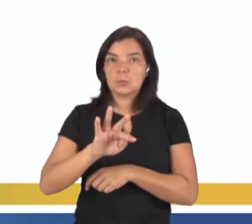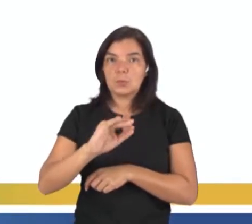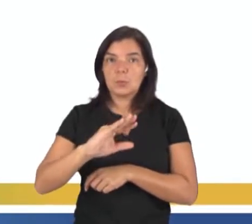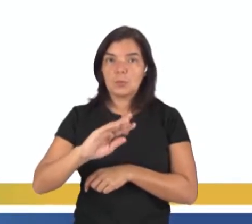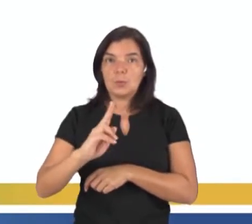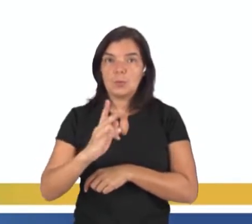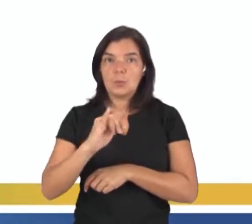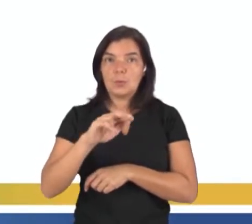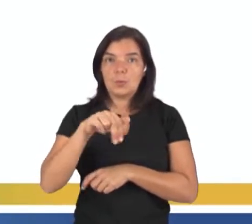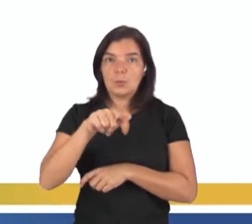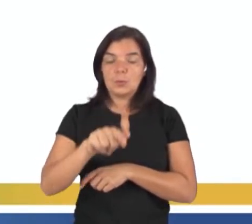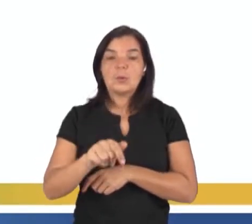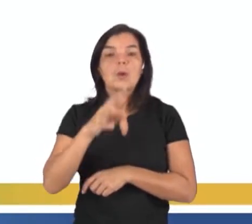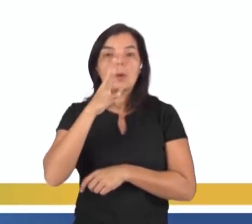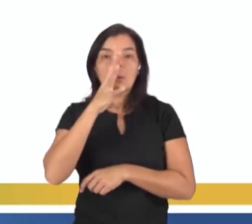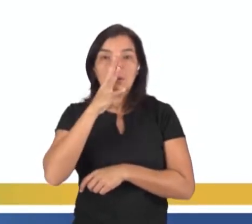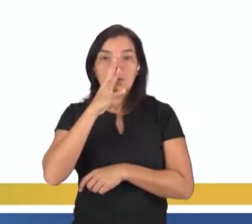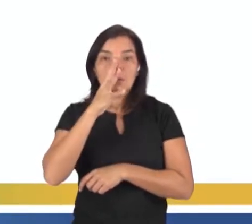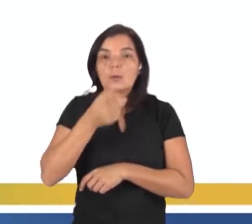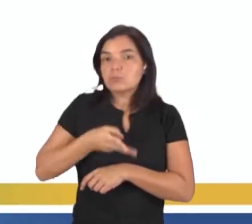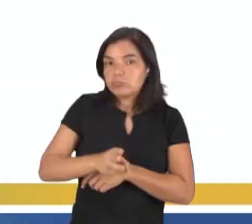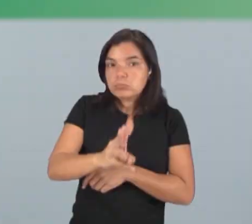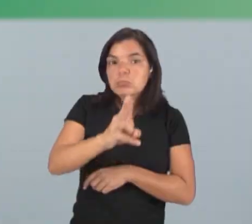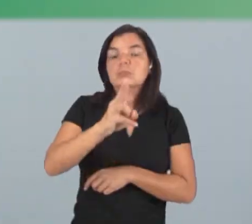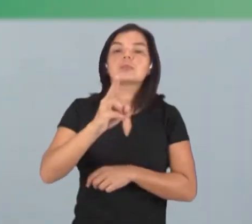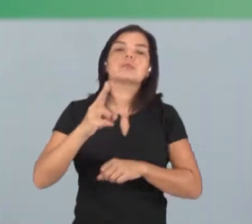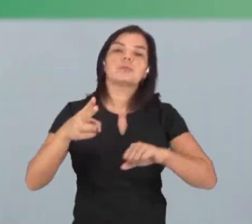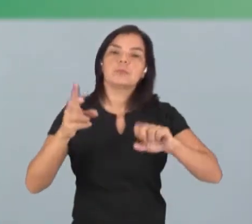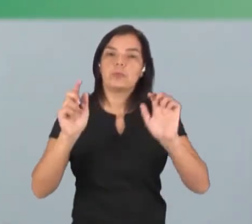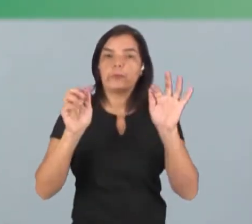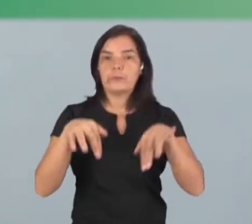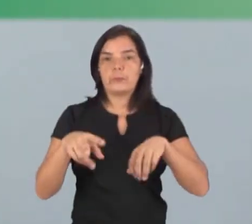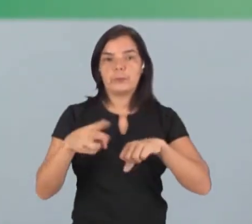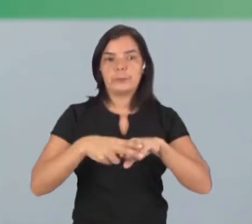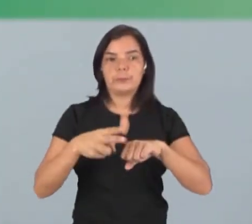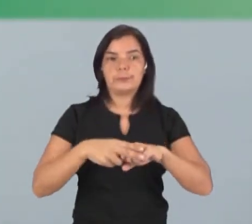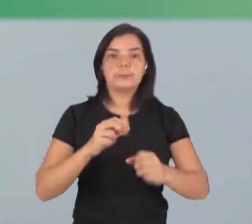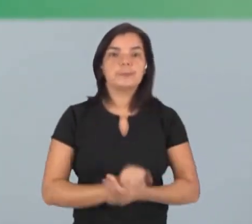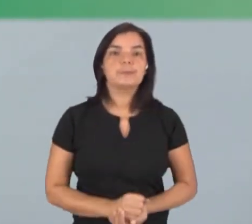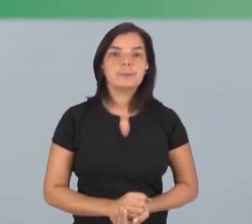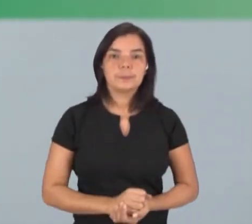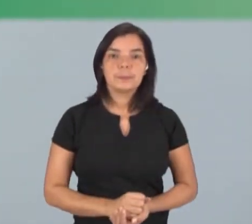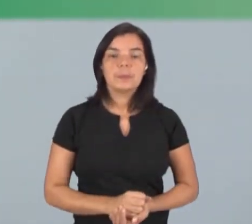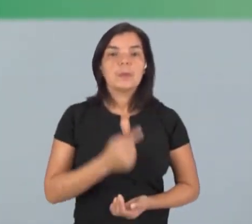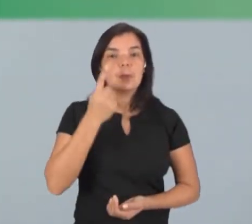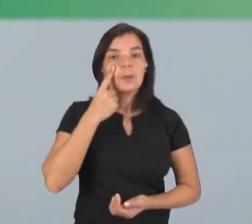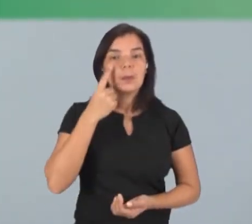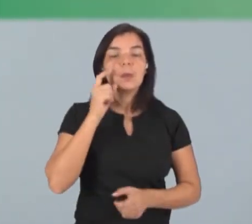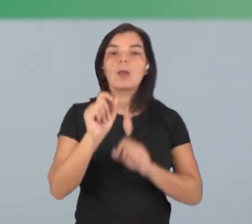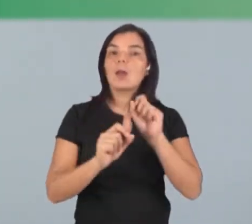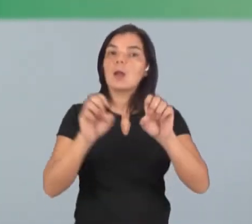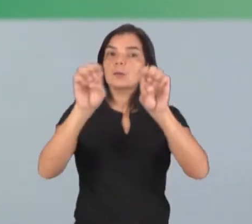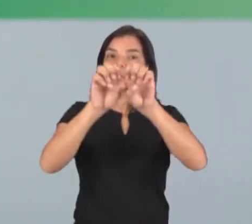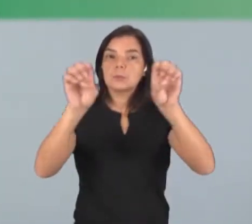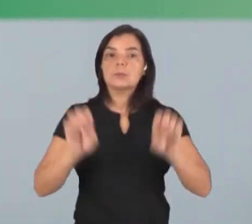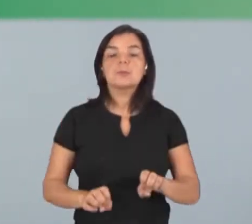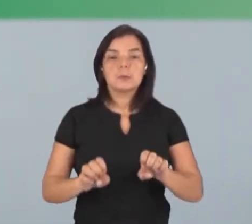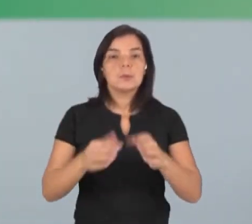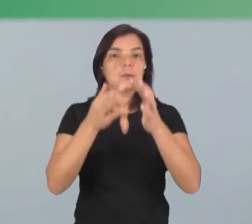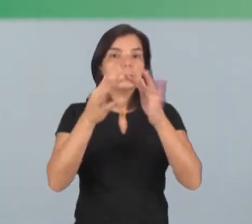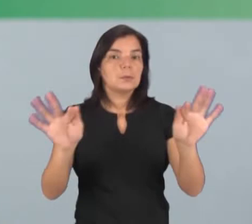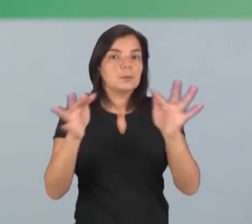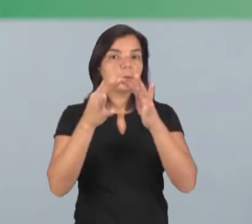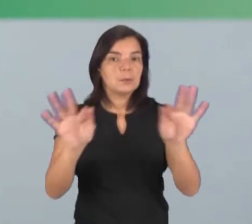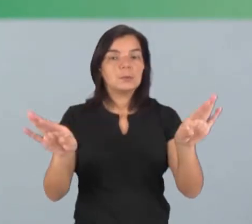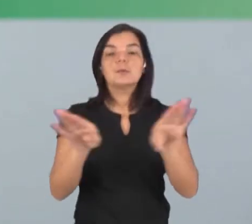assistindo, que é a adição daquele ing no final do verbo, ok? Bom, essa é a estrutura da nossa